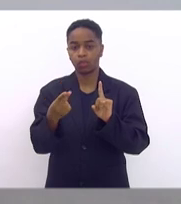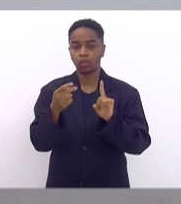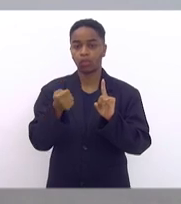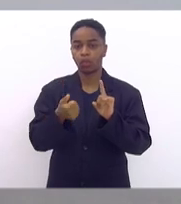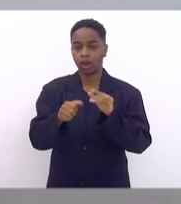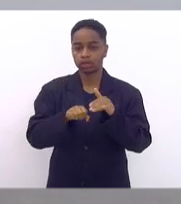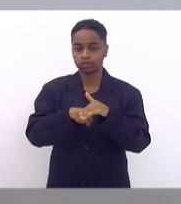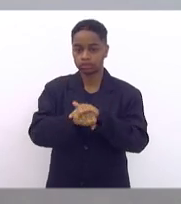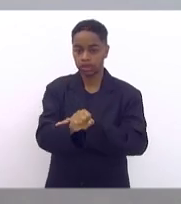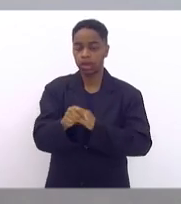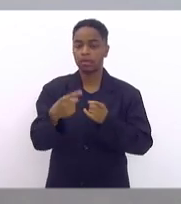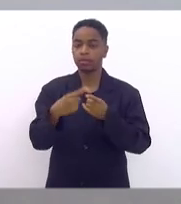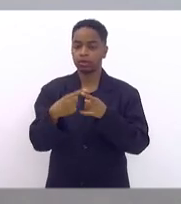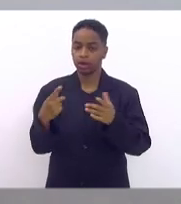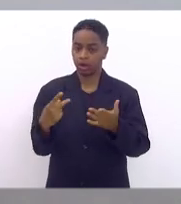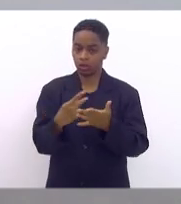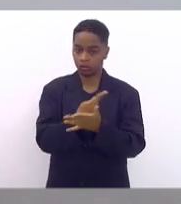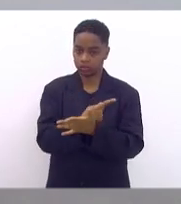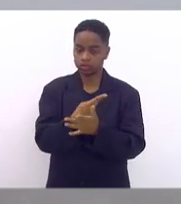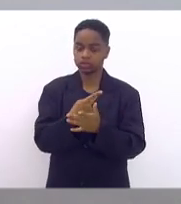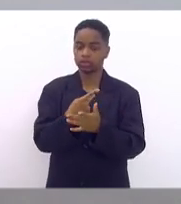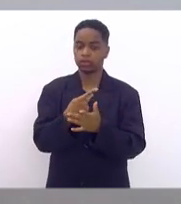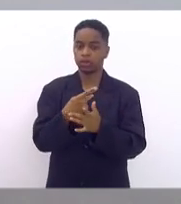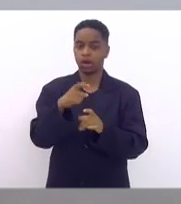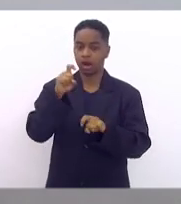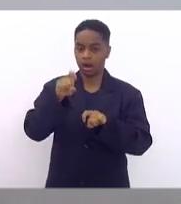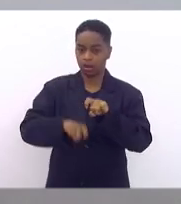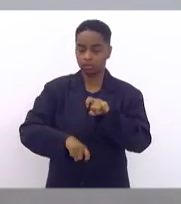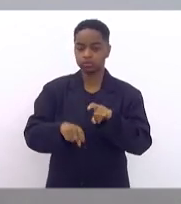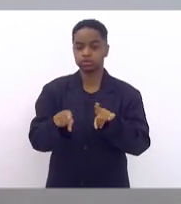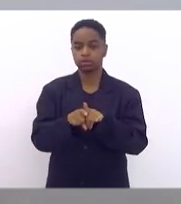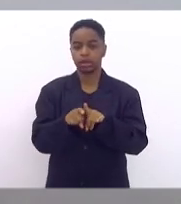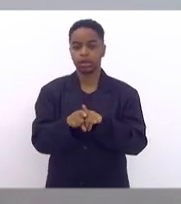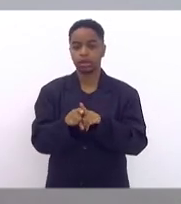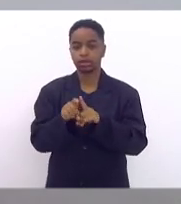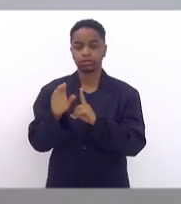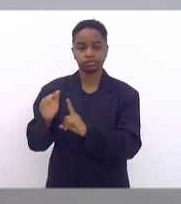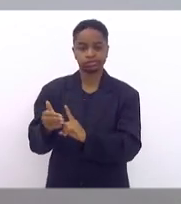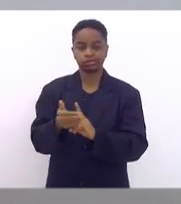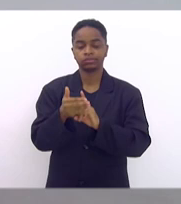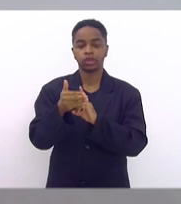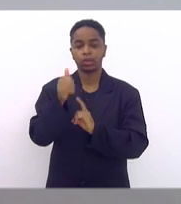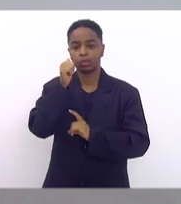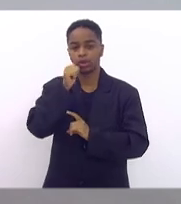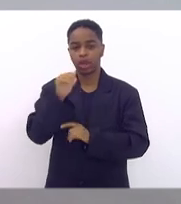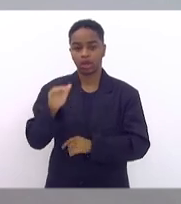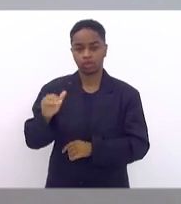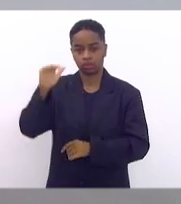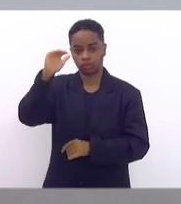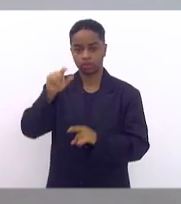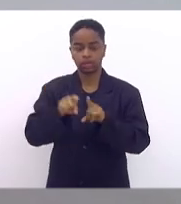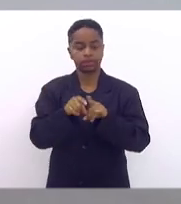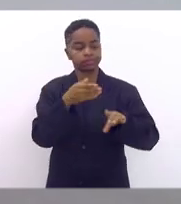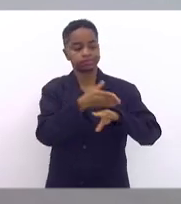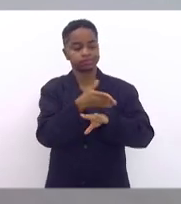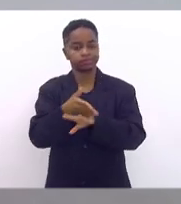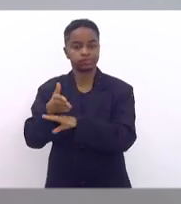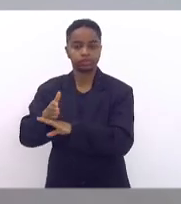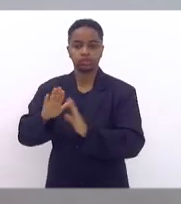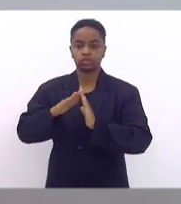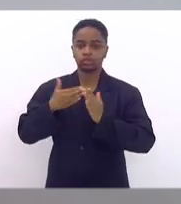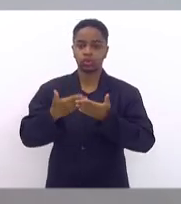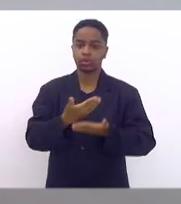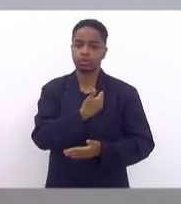foram abusadas. É abrigo de mulher adulta, a gente vai à escola pública. Em todos esses